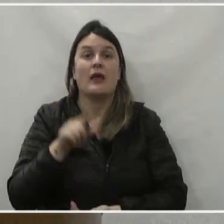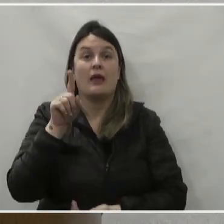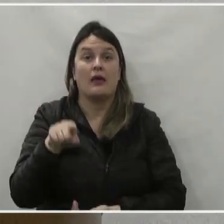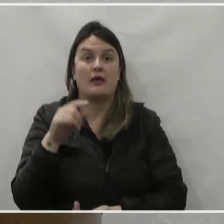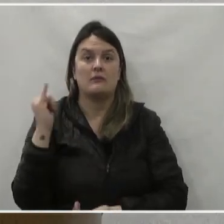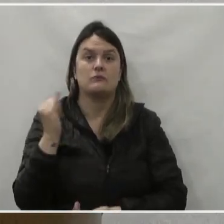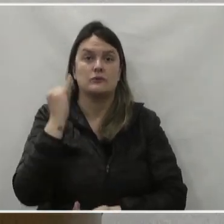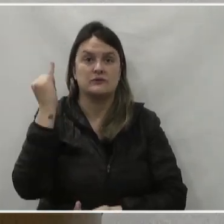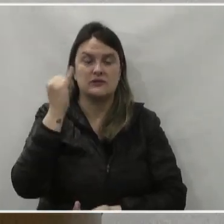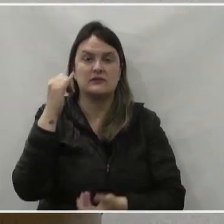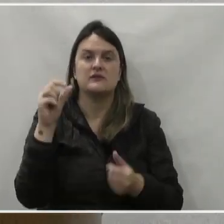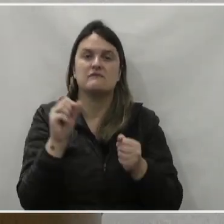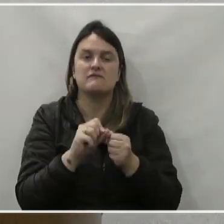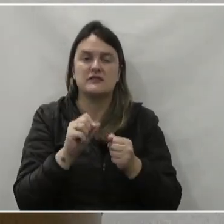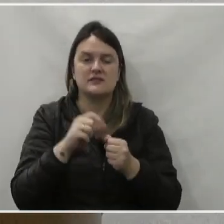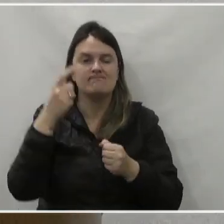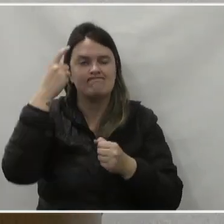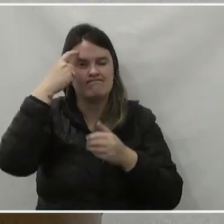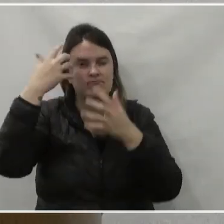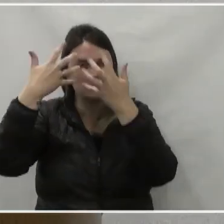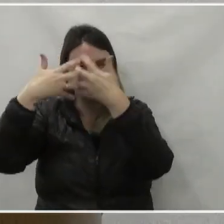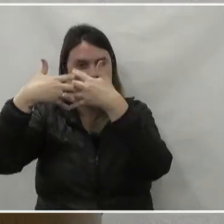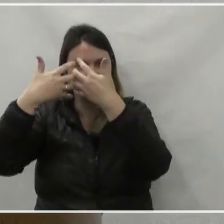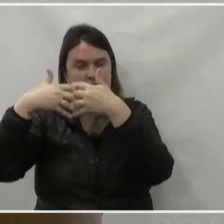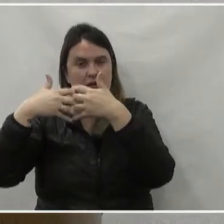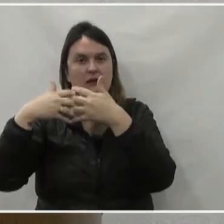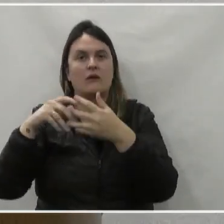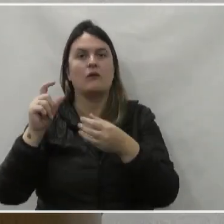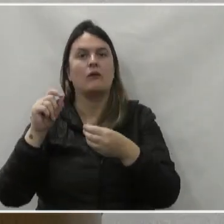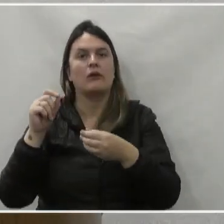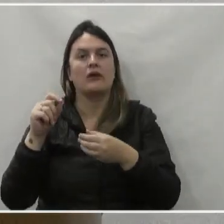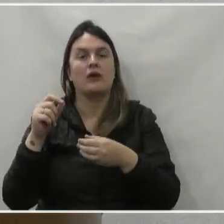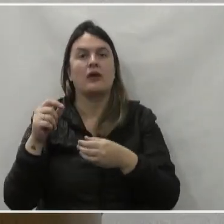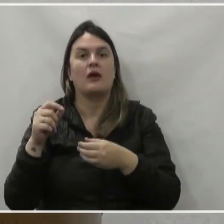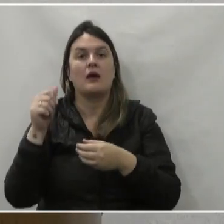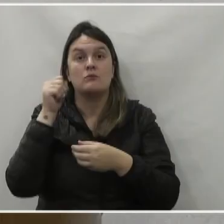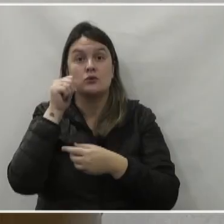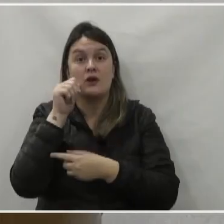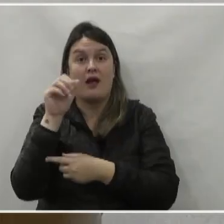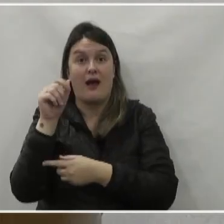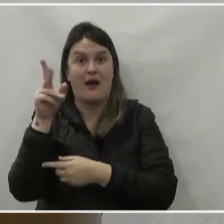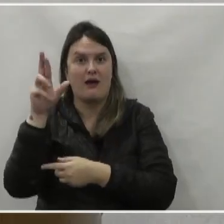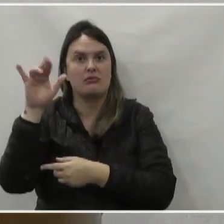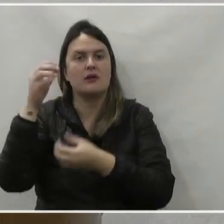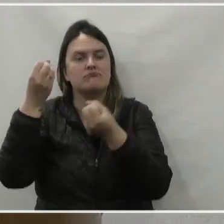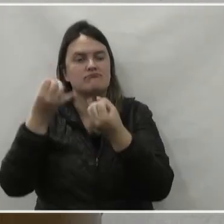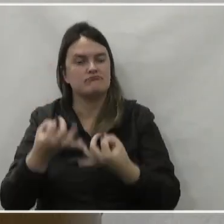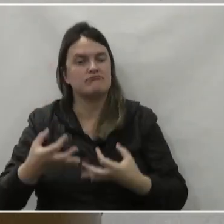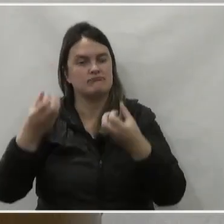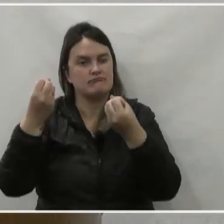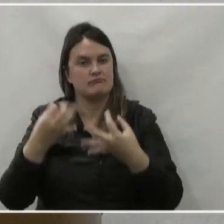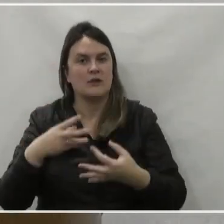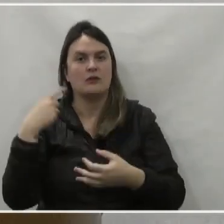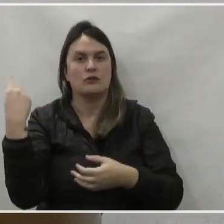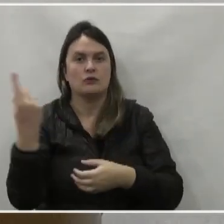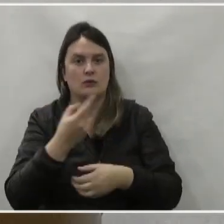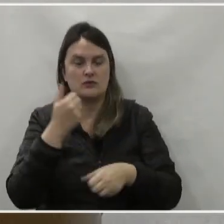importante fazer a reflexão que nos trouxe a professora Adria, né, a respeito da